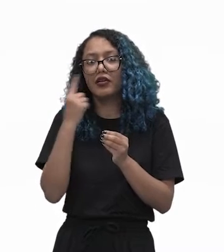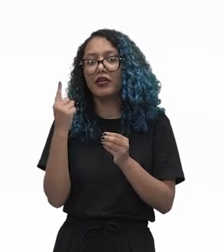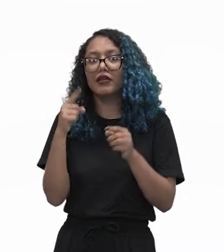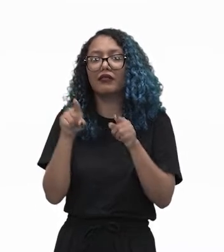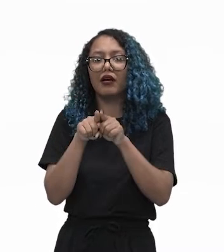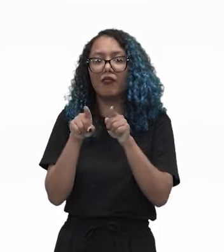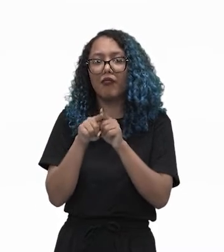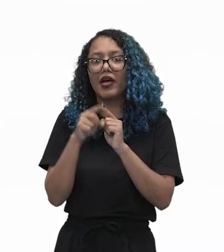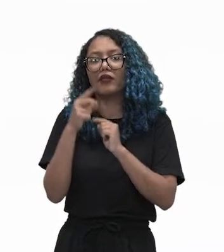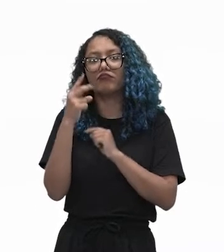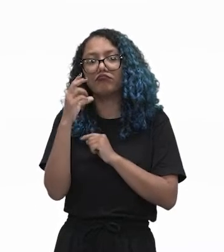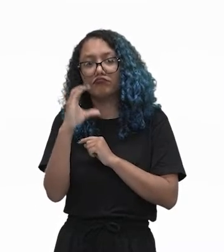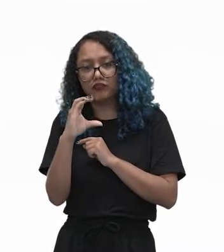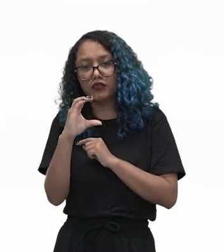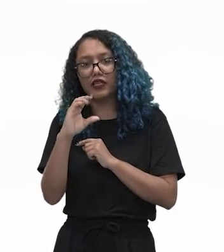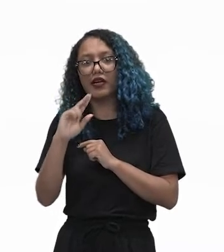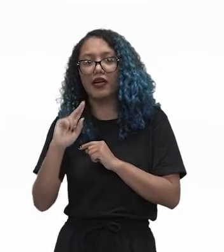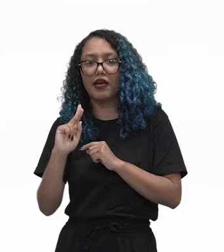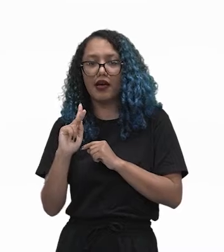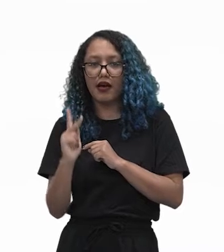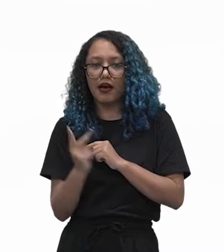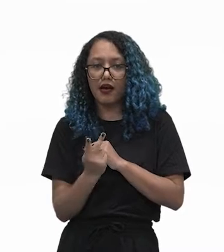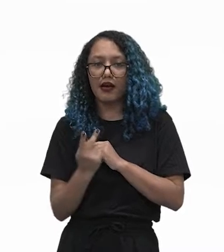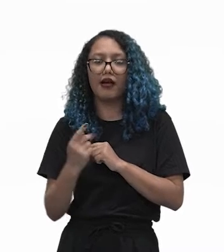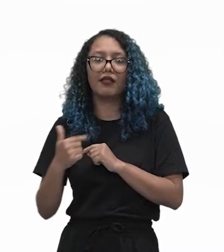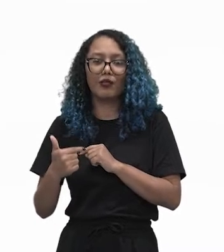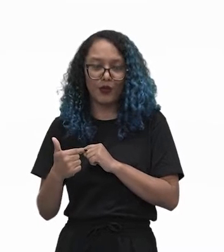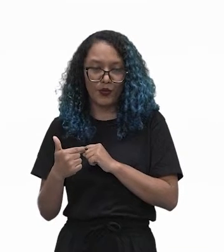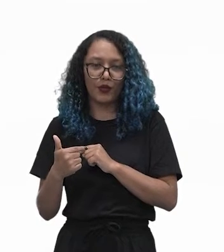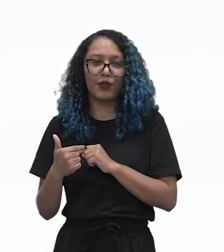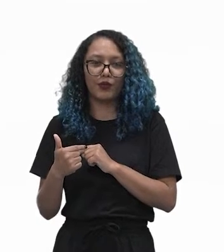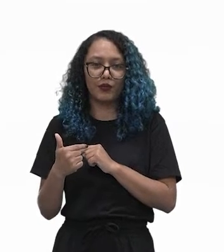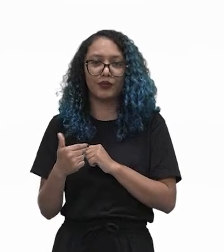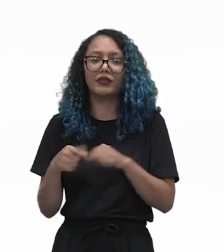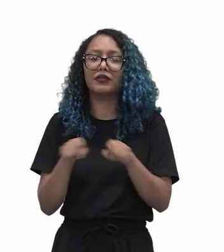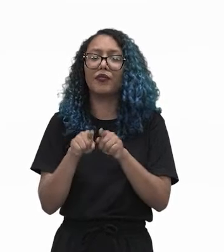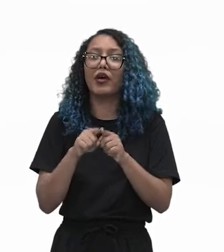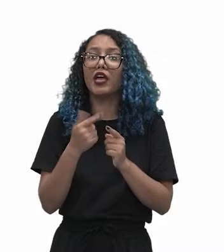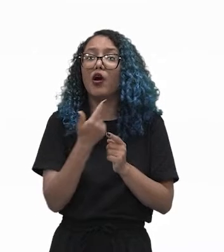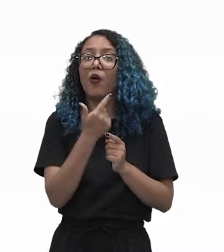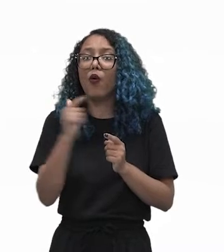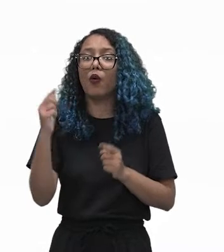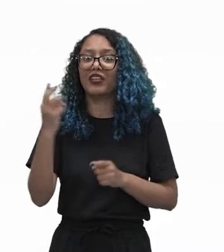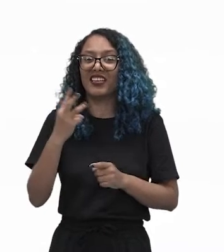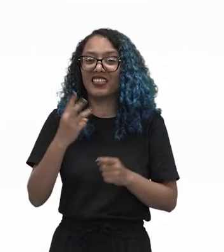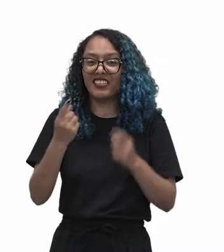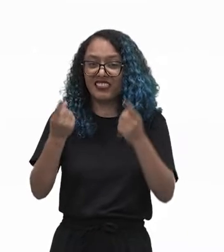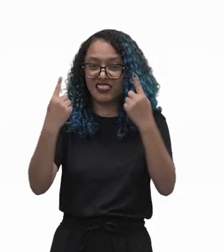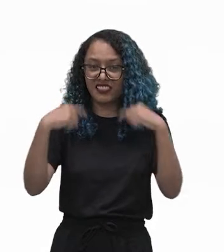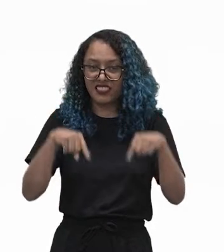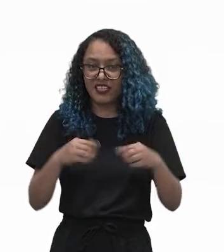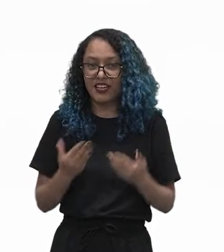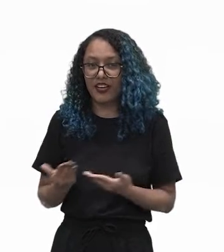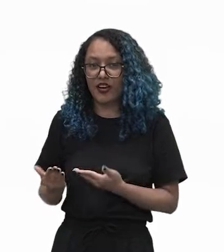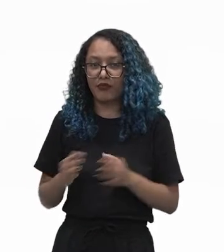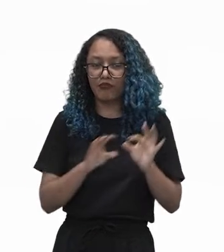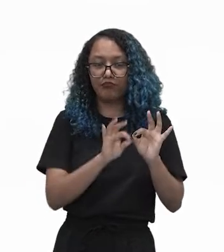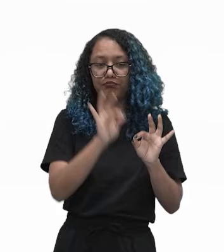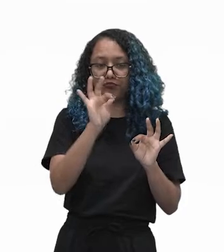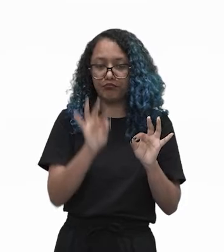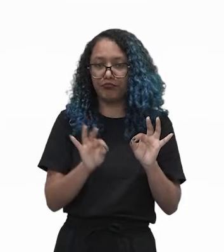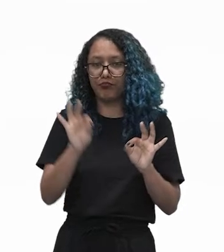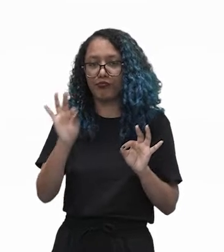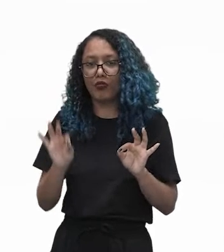hidrogênios, CH2. Existe ainda uma fórmula chamada fórmula em bastão ou fórmula em bondline,